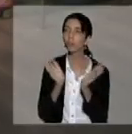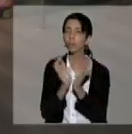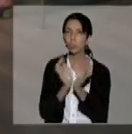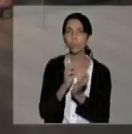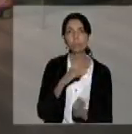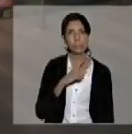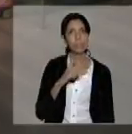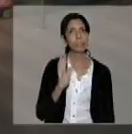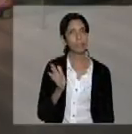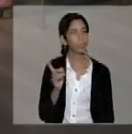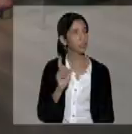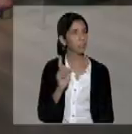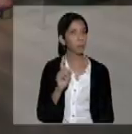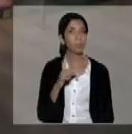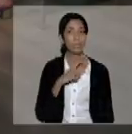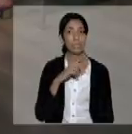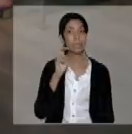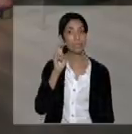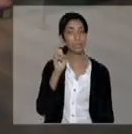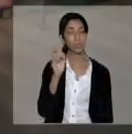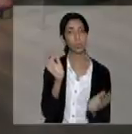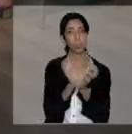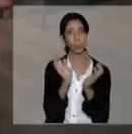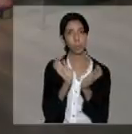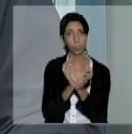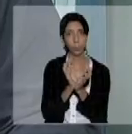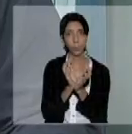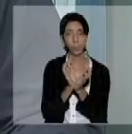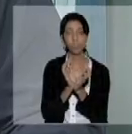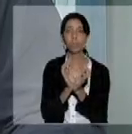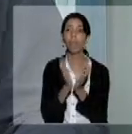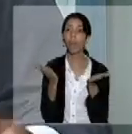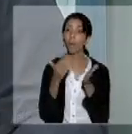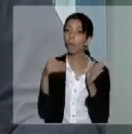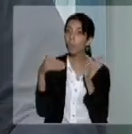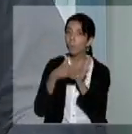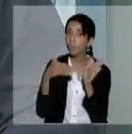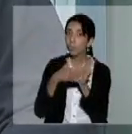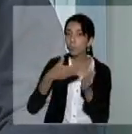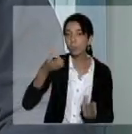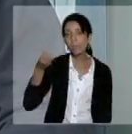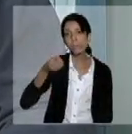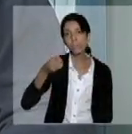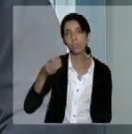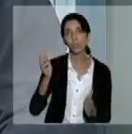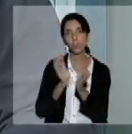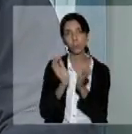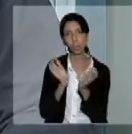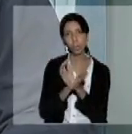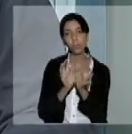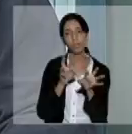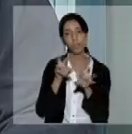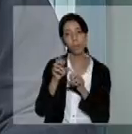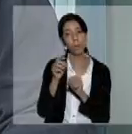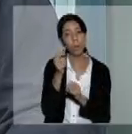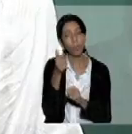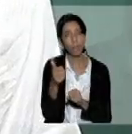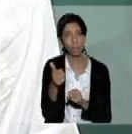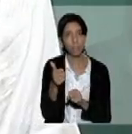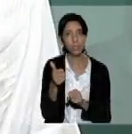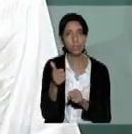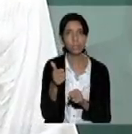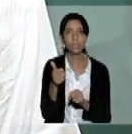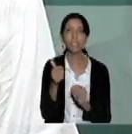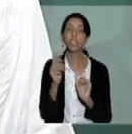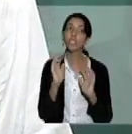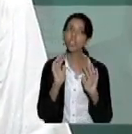funcionando? Na verdade, hoje nós temos 5 turmas, eles estão indo para a última turma, que é a 6ª turma e concluir. Então já